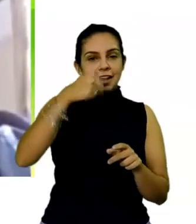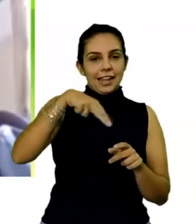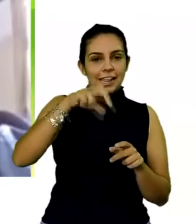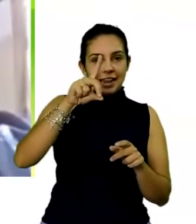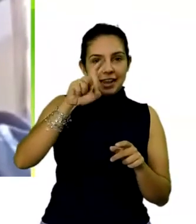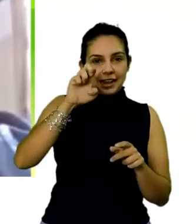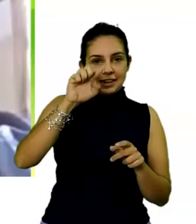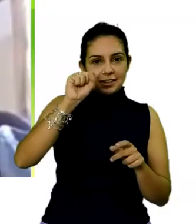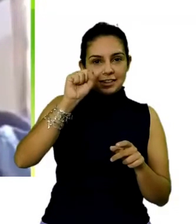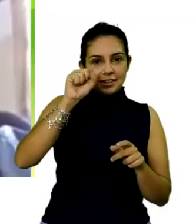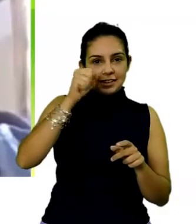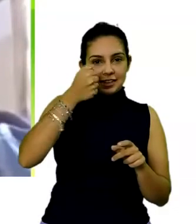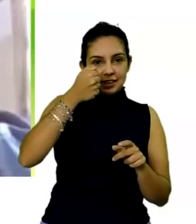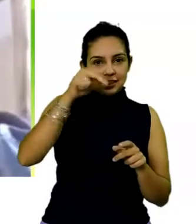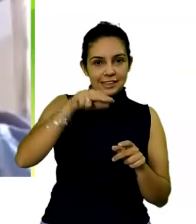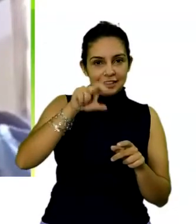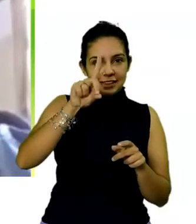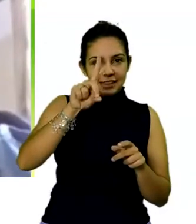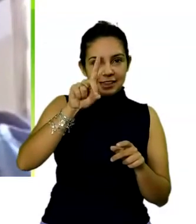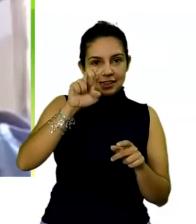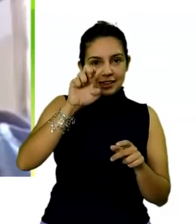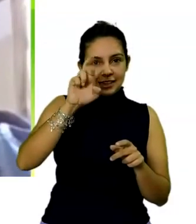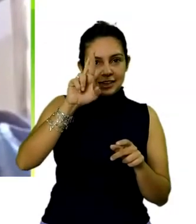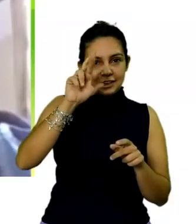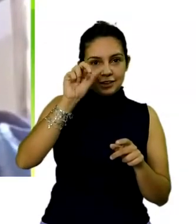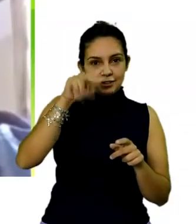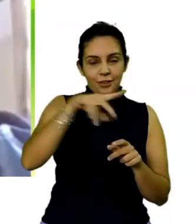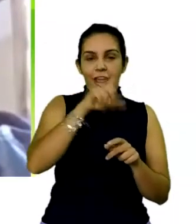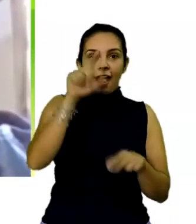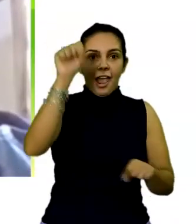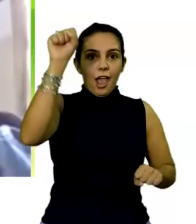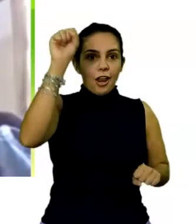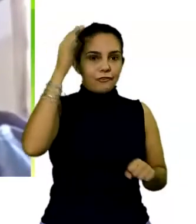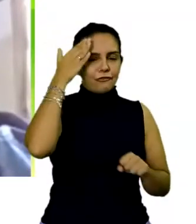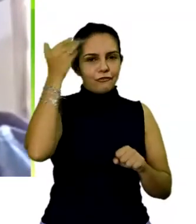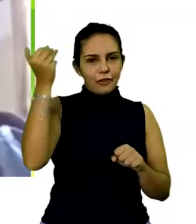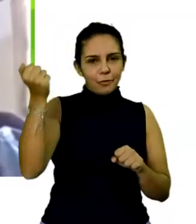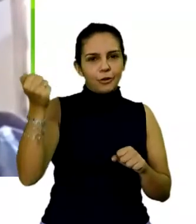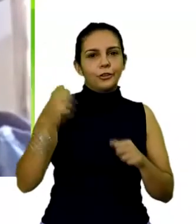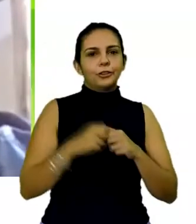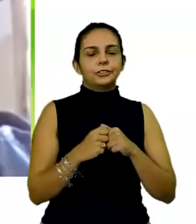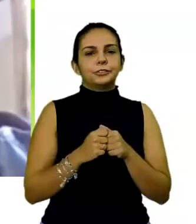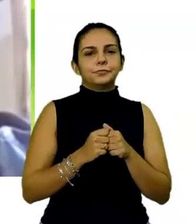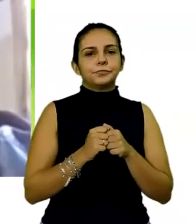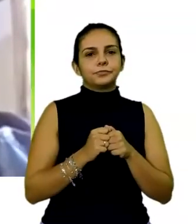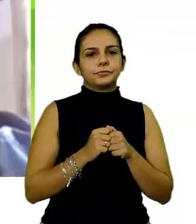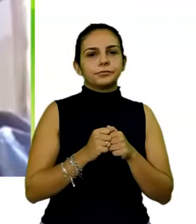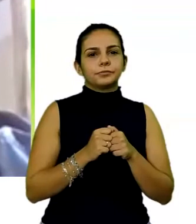O Andersen na Dinamarca é um herói nacional, né? Uma das vias